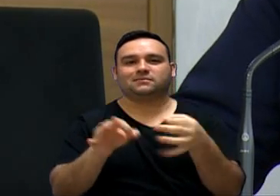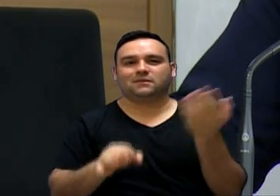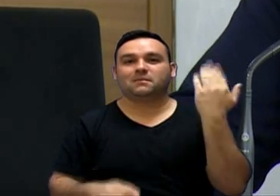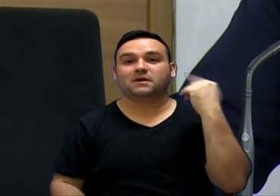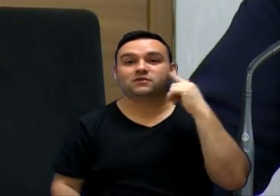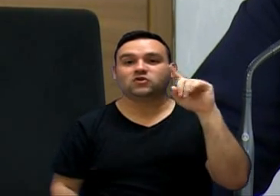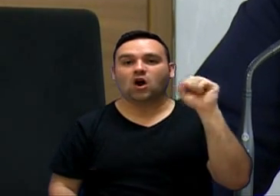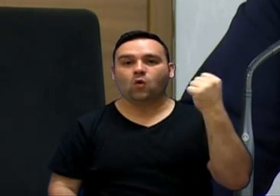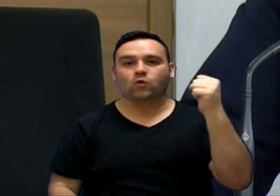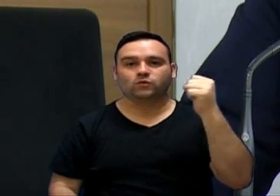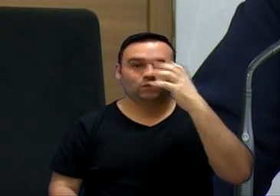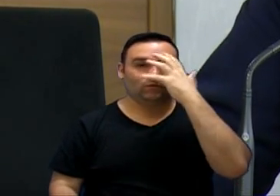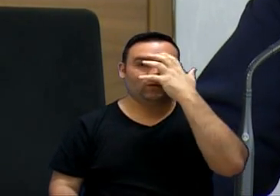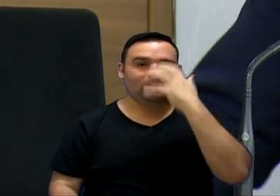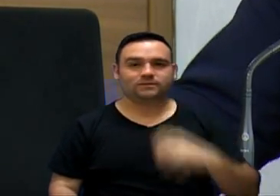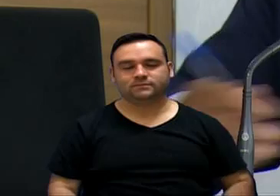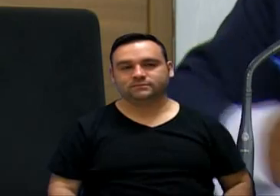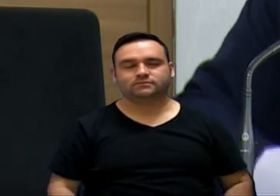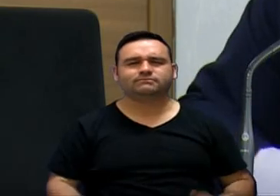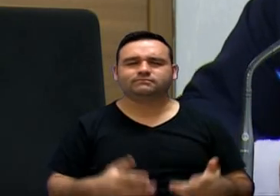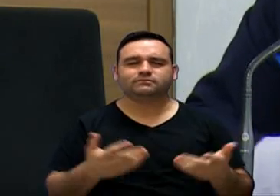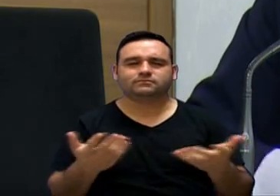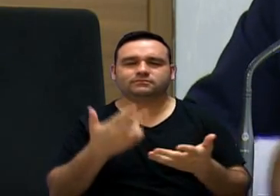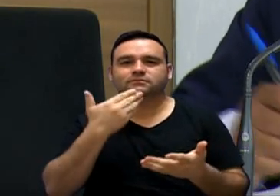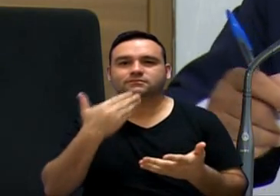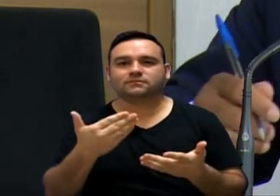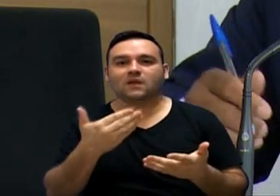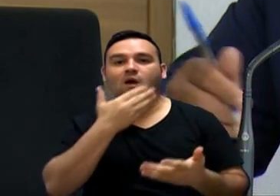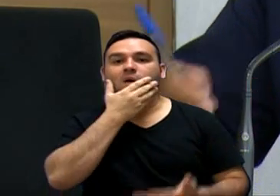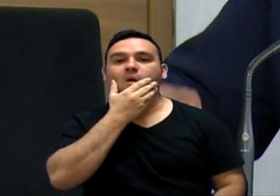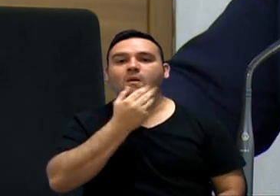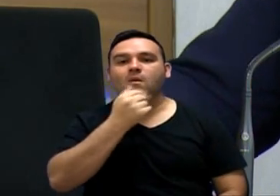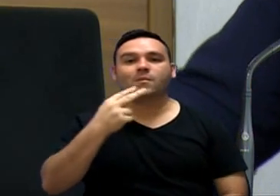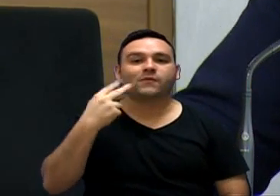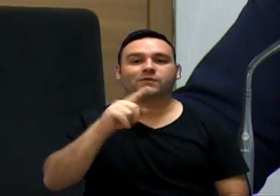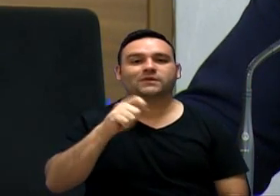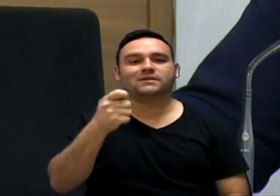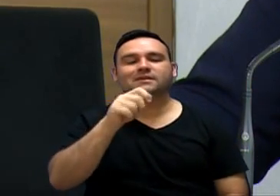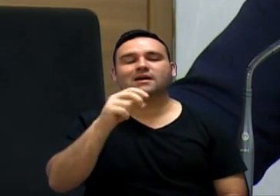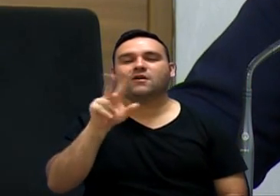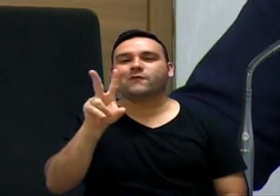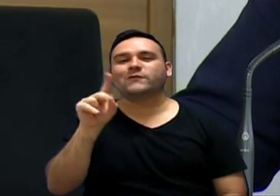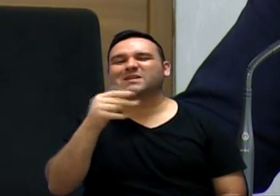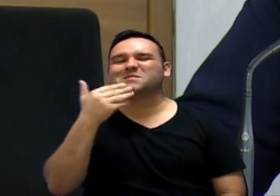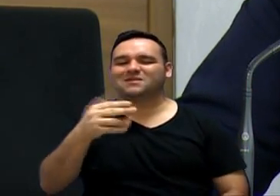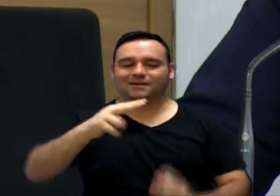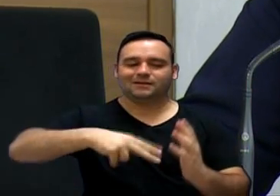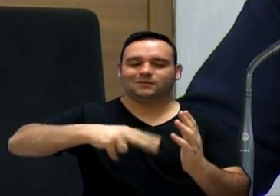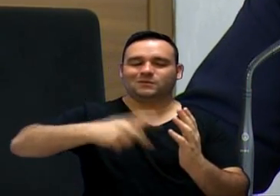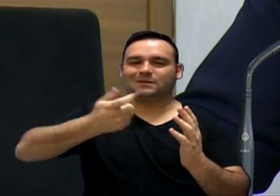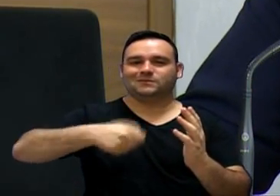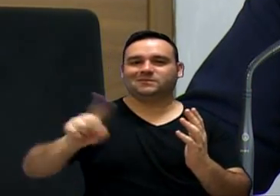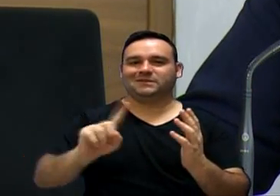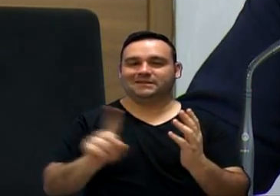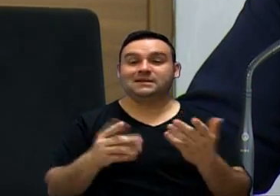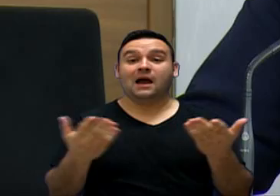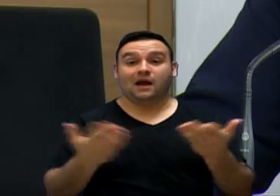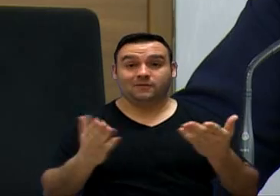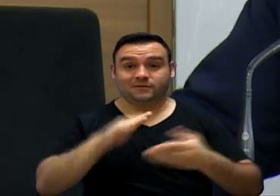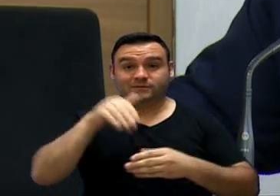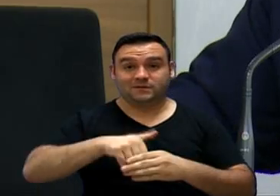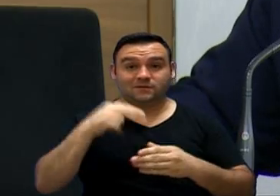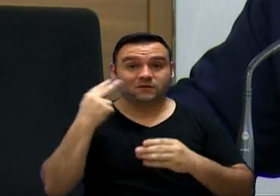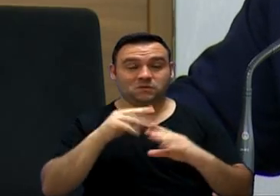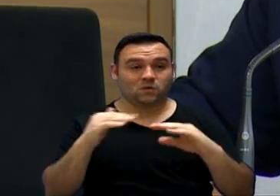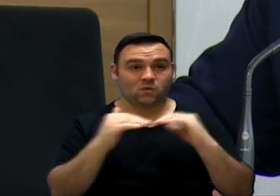realizada no dia 8 de fevereiro. É regimental o pedido do vereador Vinícius White a dispensa da leitura. Eu coloco em